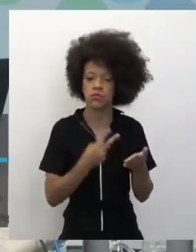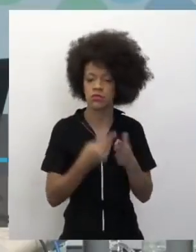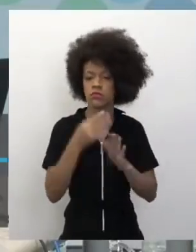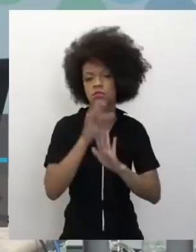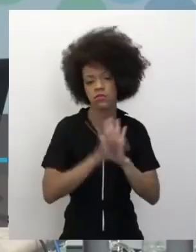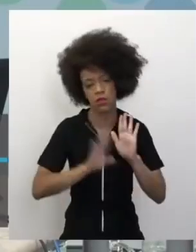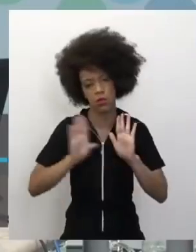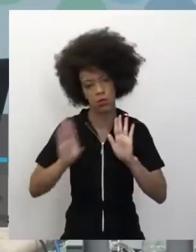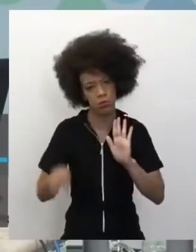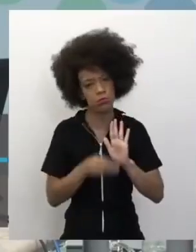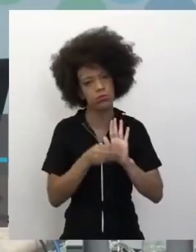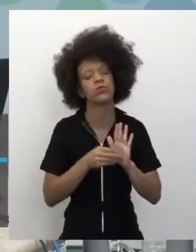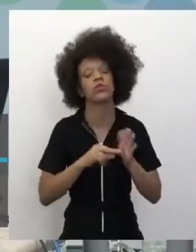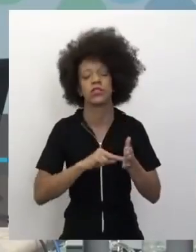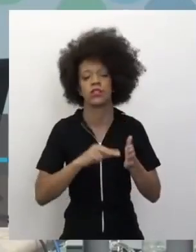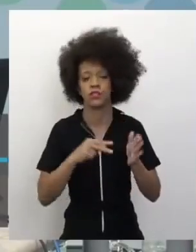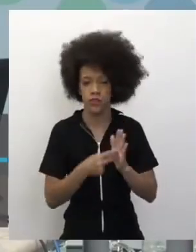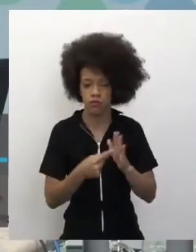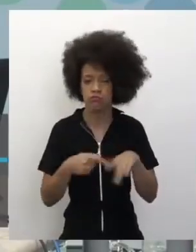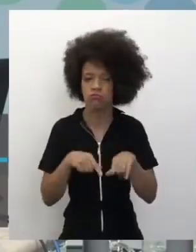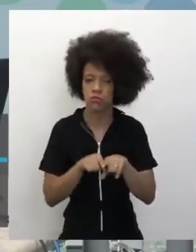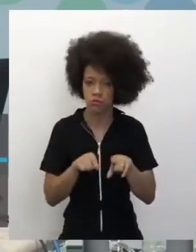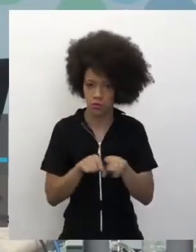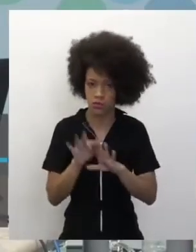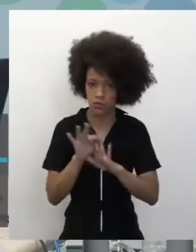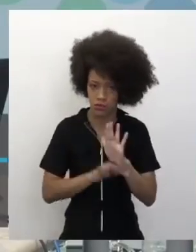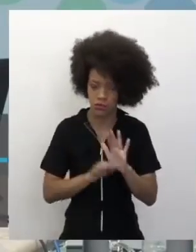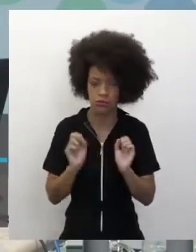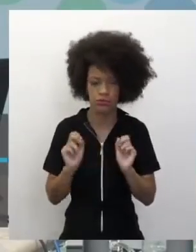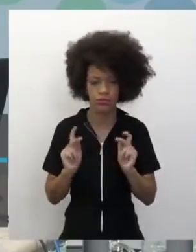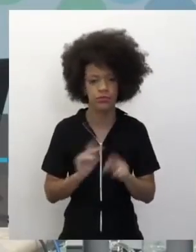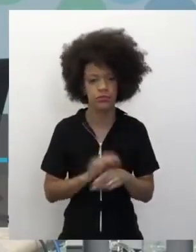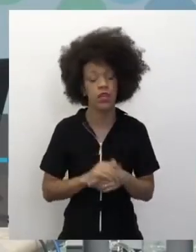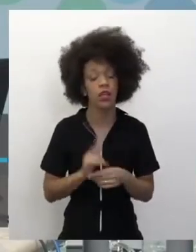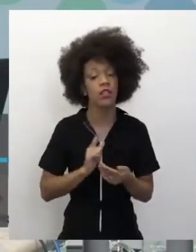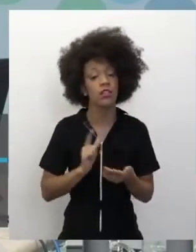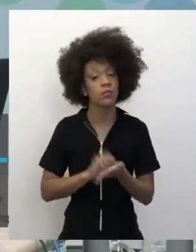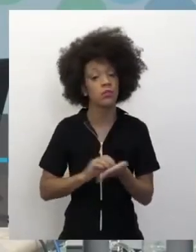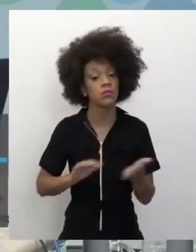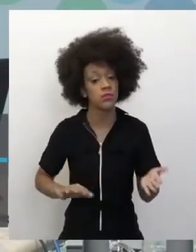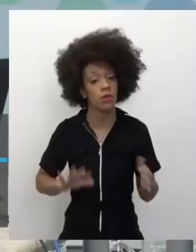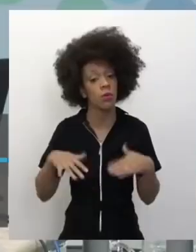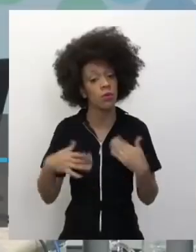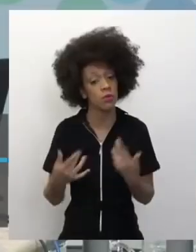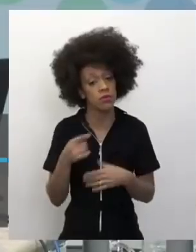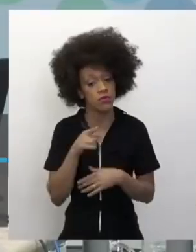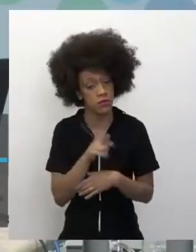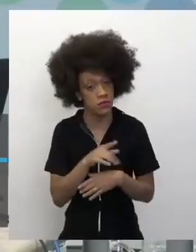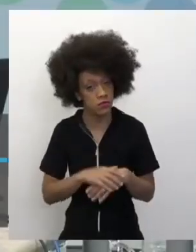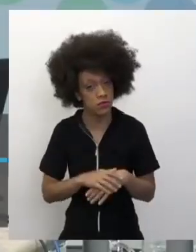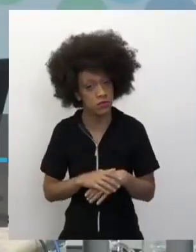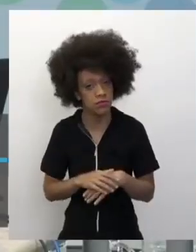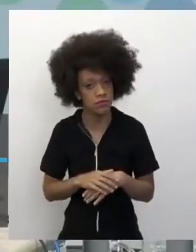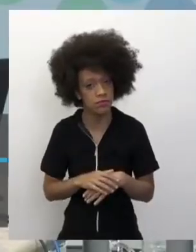atribuir sentido, construir sentido, certo? Há uma atividade, quando vocês pegarem aí